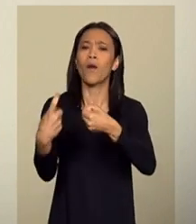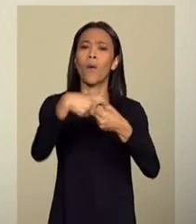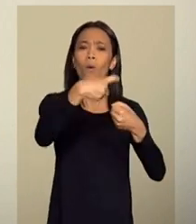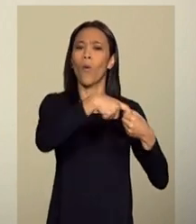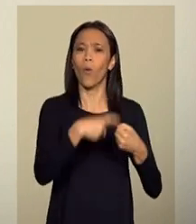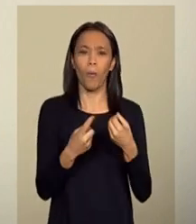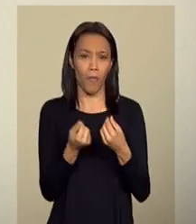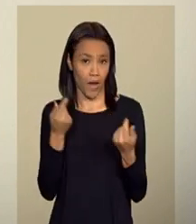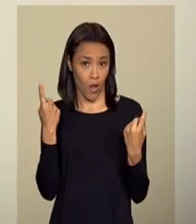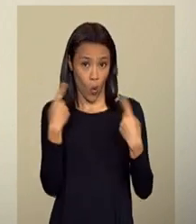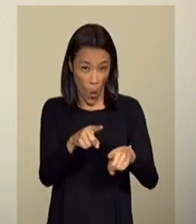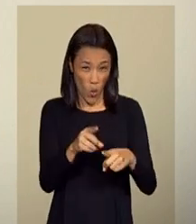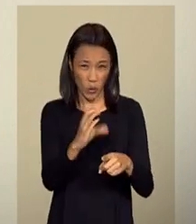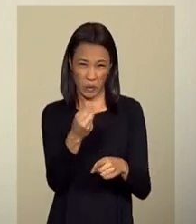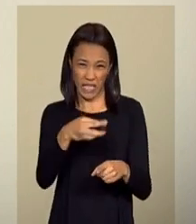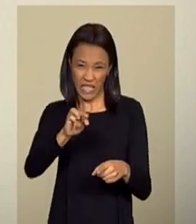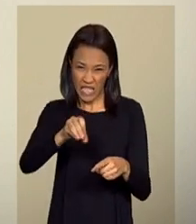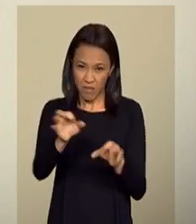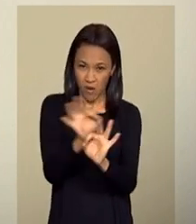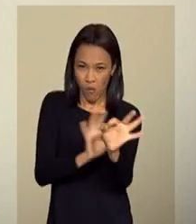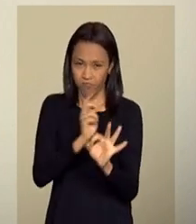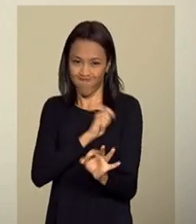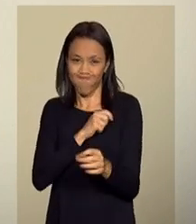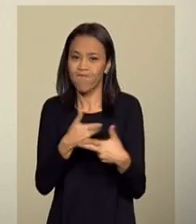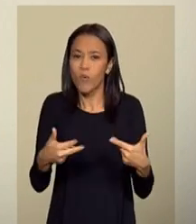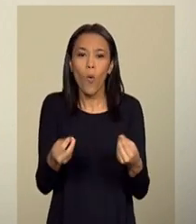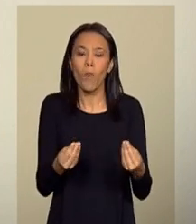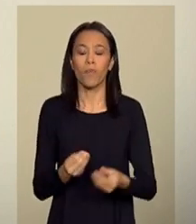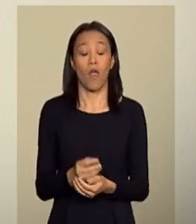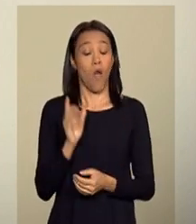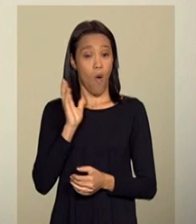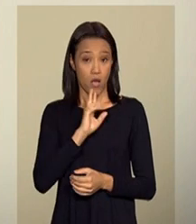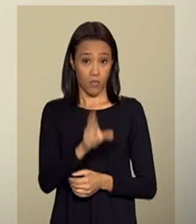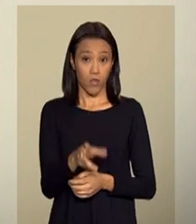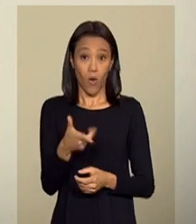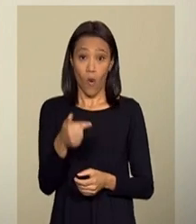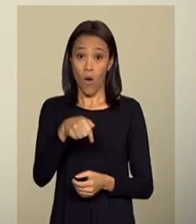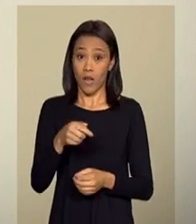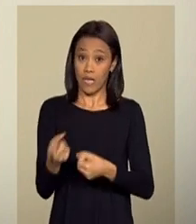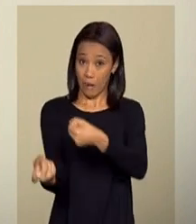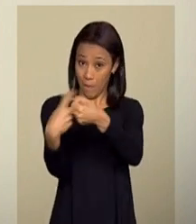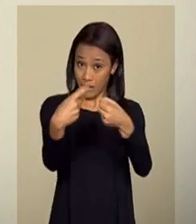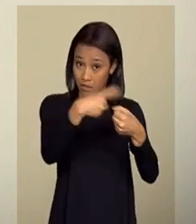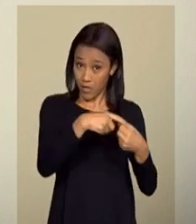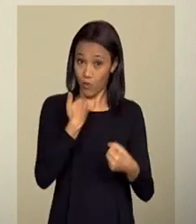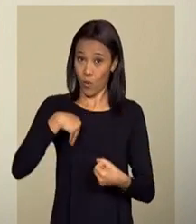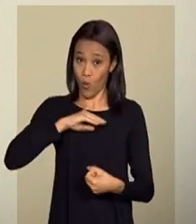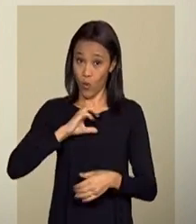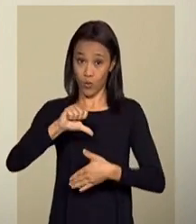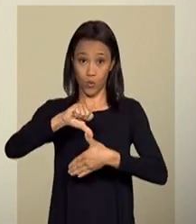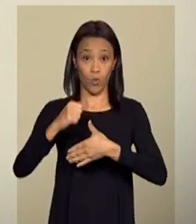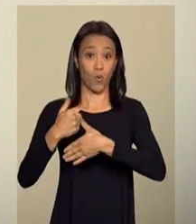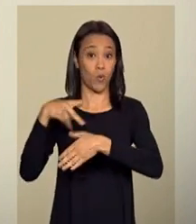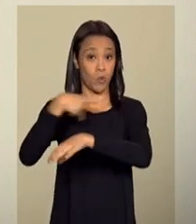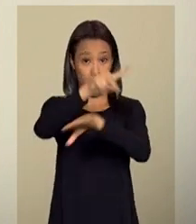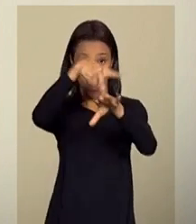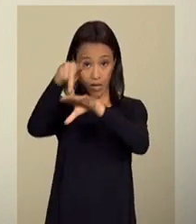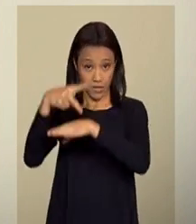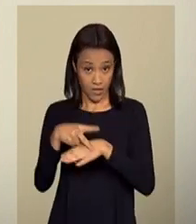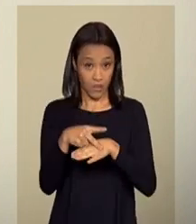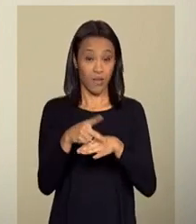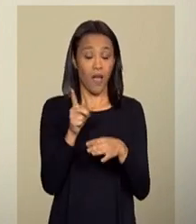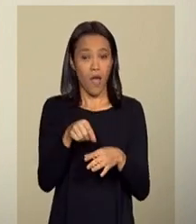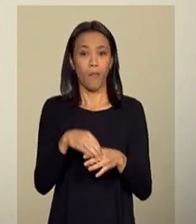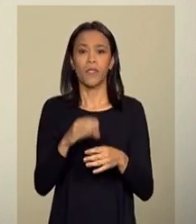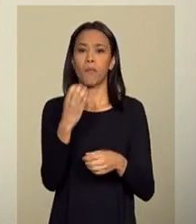região no combate ao Crime Organizado olha Luciano essa parceria com os nossos vizinhos da América do Sul ela é muito importante a